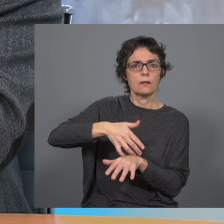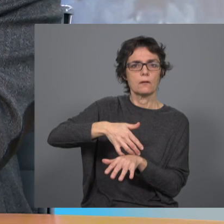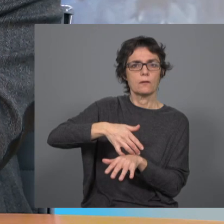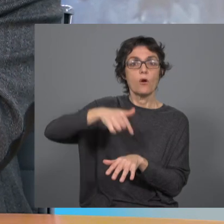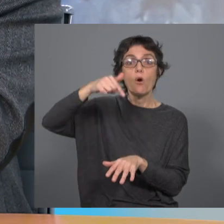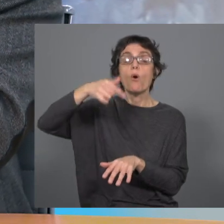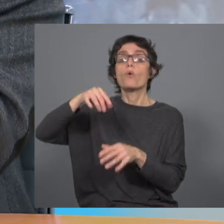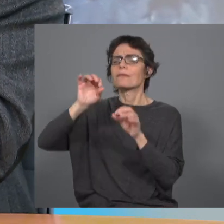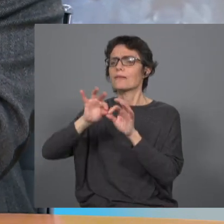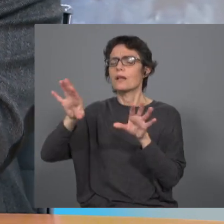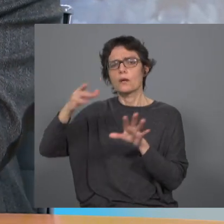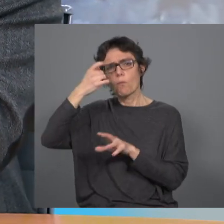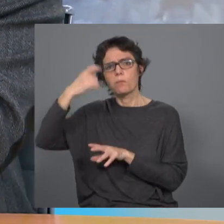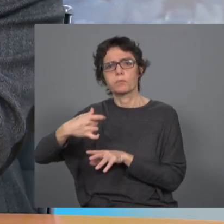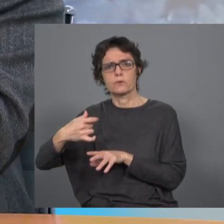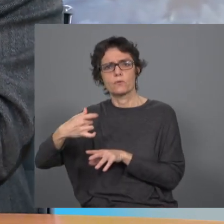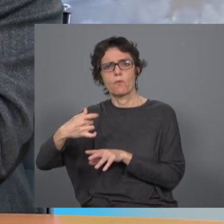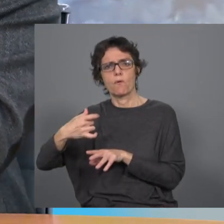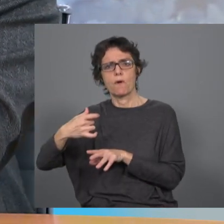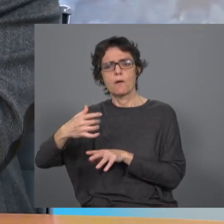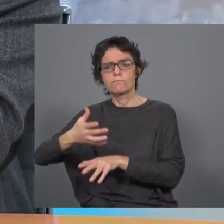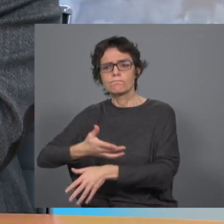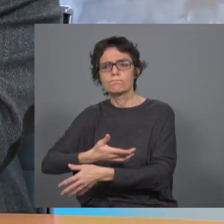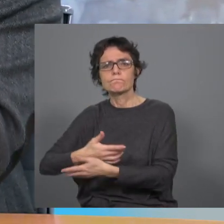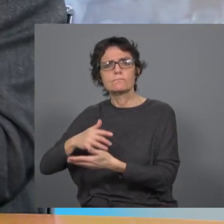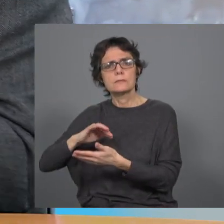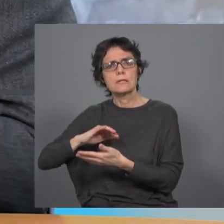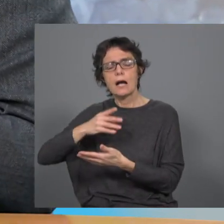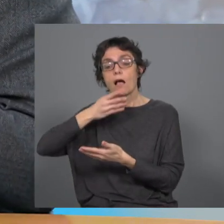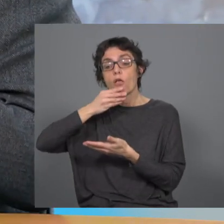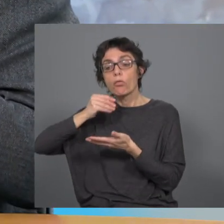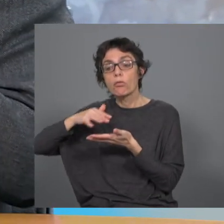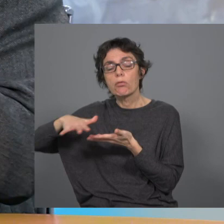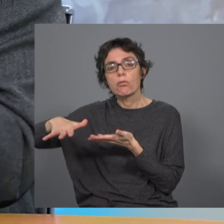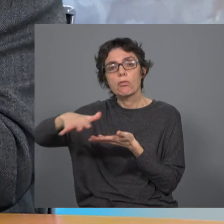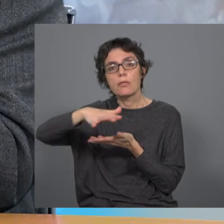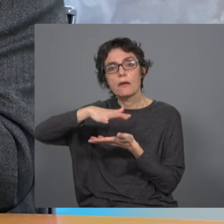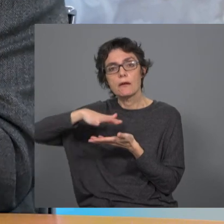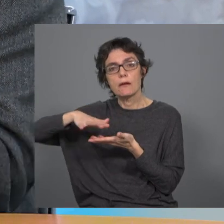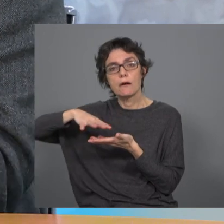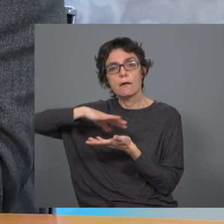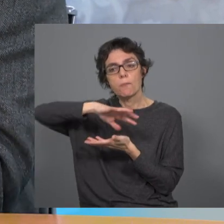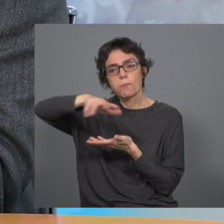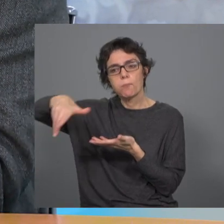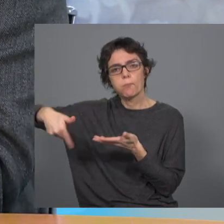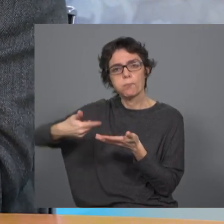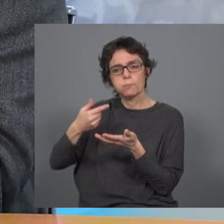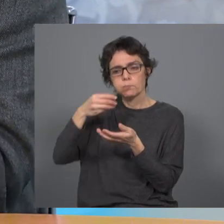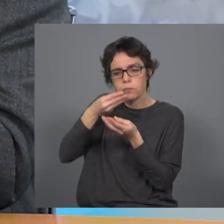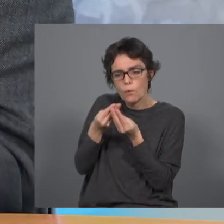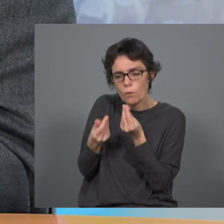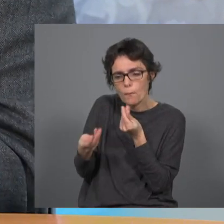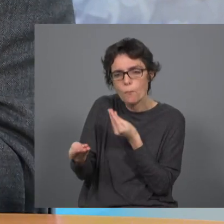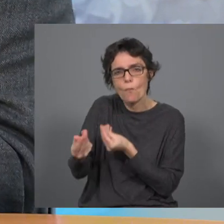ele coloca também a ressurreição de Jesus a passar pelo seio da terra. Portanto, a simbólica das cinzas, sendo uma